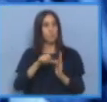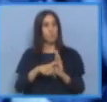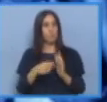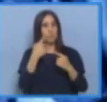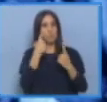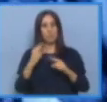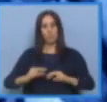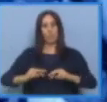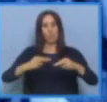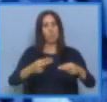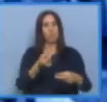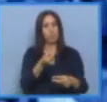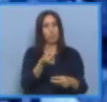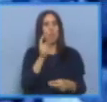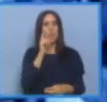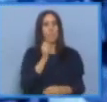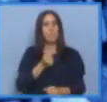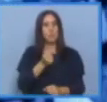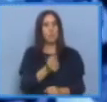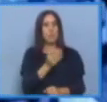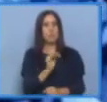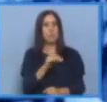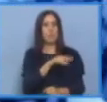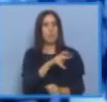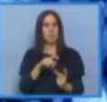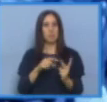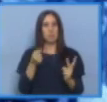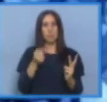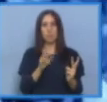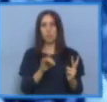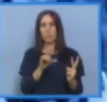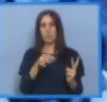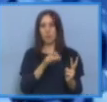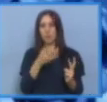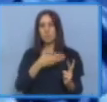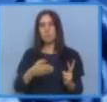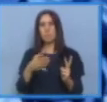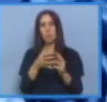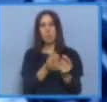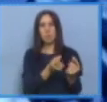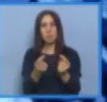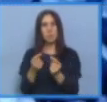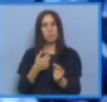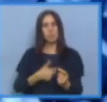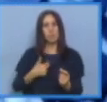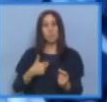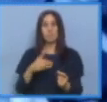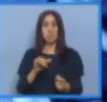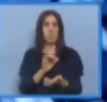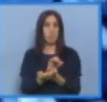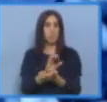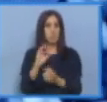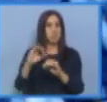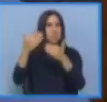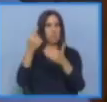foi apresentado. Conheci a pastora Sandra e o pastor João Pereira na Semana de Unidade de Oração pelos Cristãos, lá na Figueira da Foz, numa iniciativa